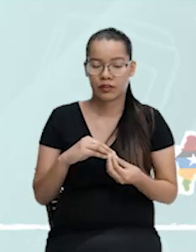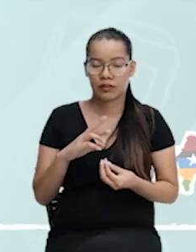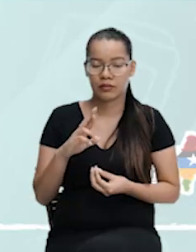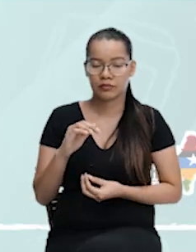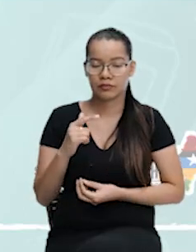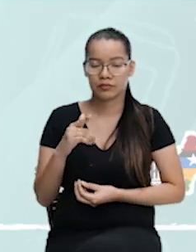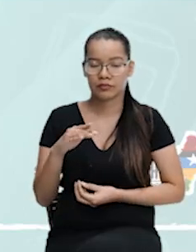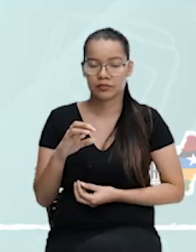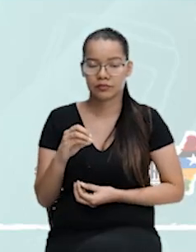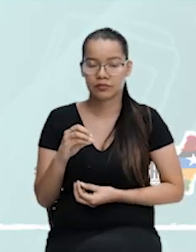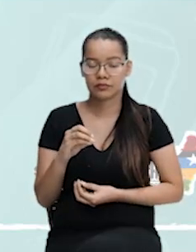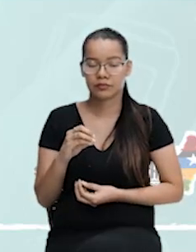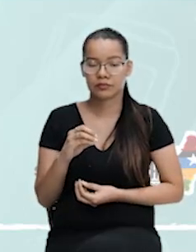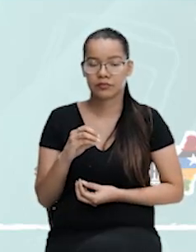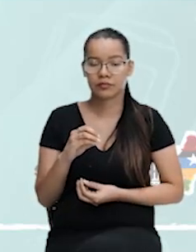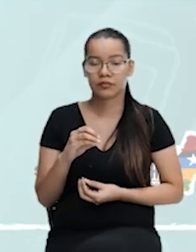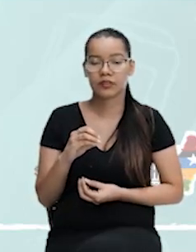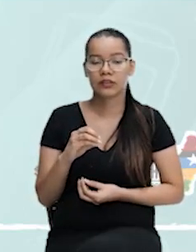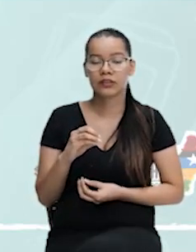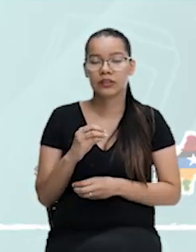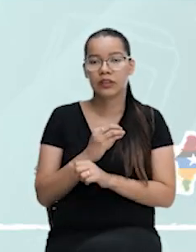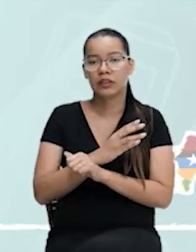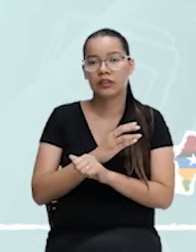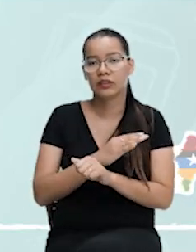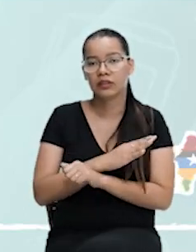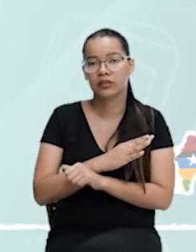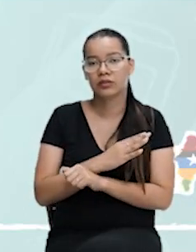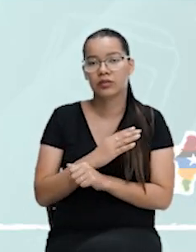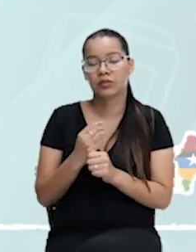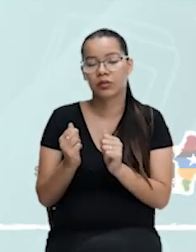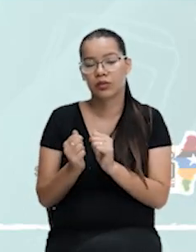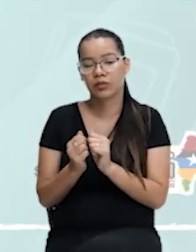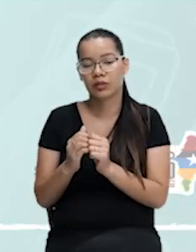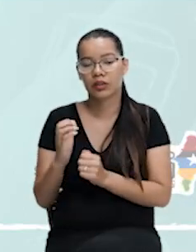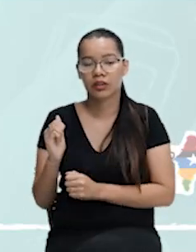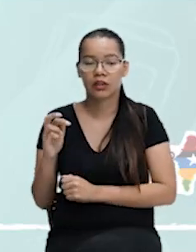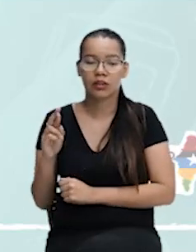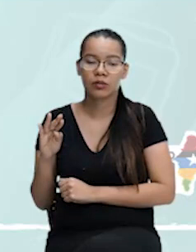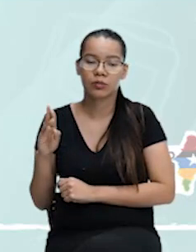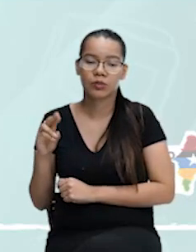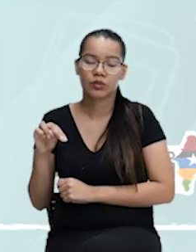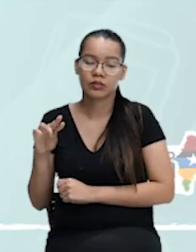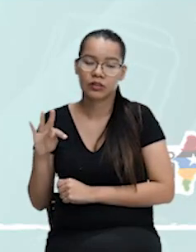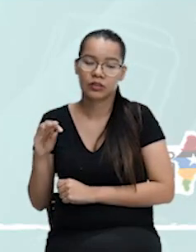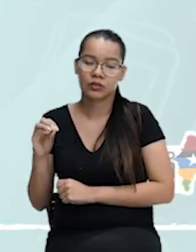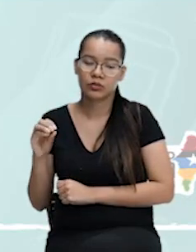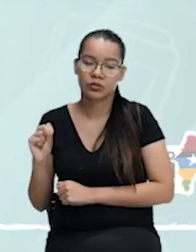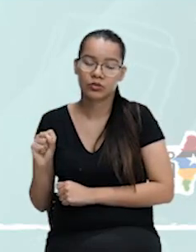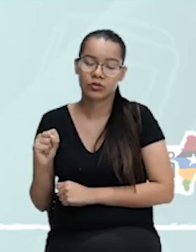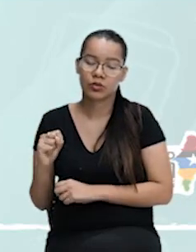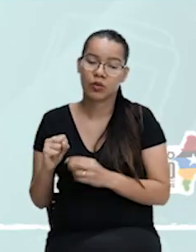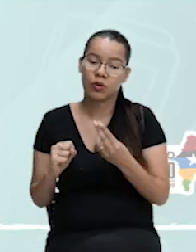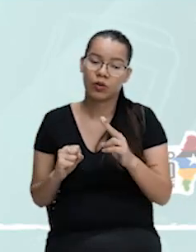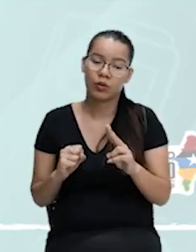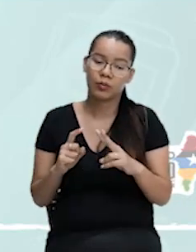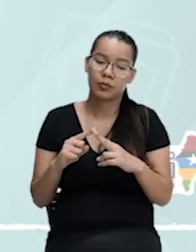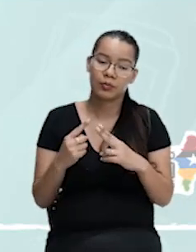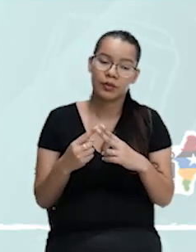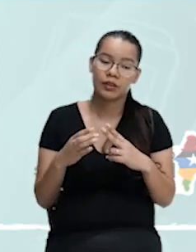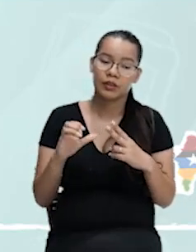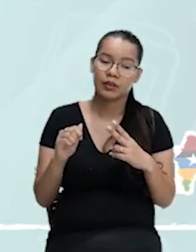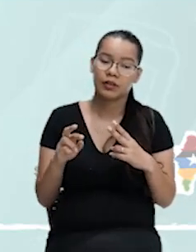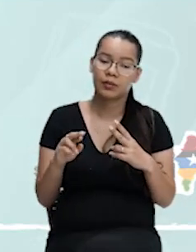certo? Ácidos com carbonatos ou bicarbonatos. Por exemplo, o carbonato